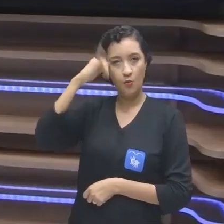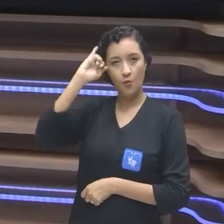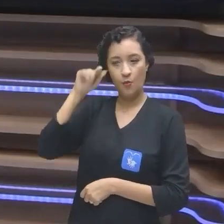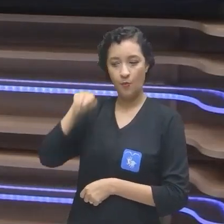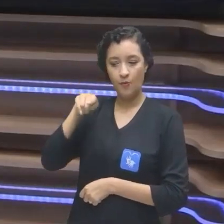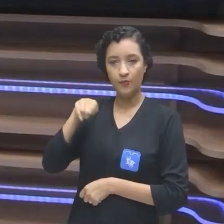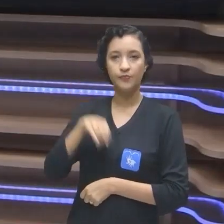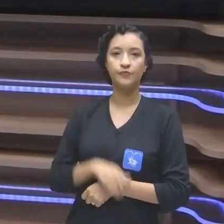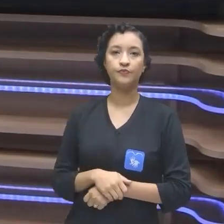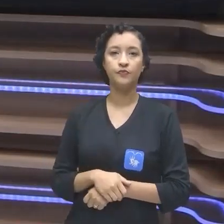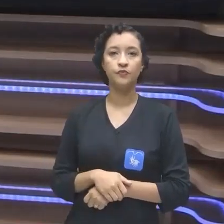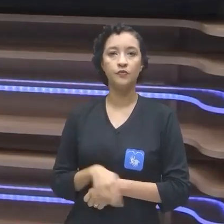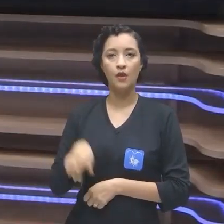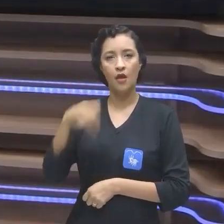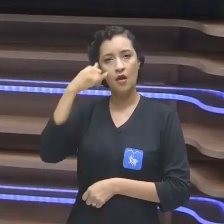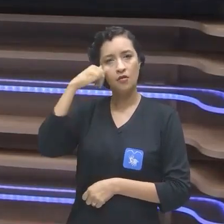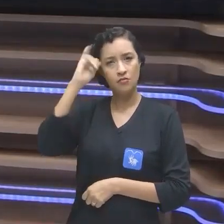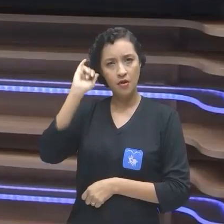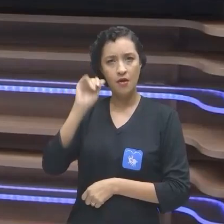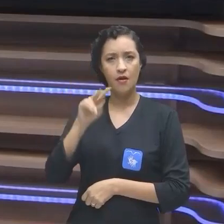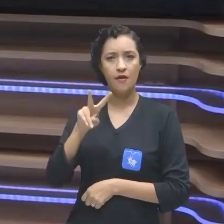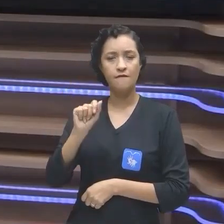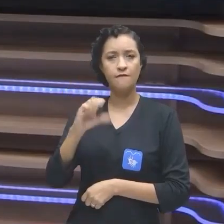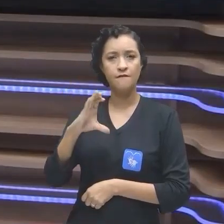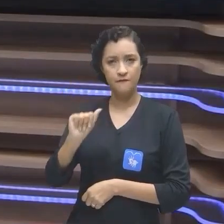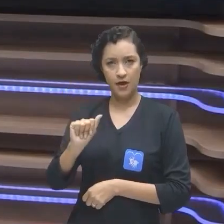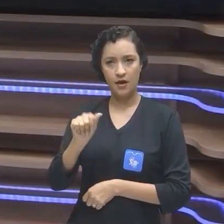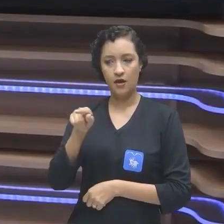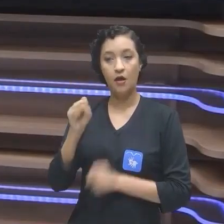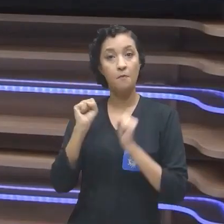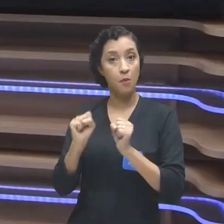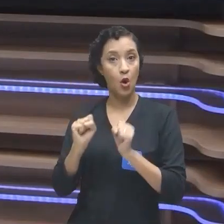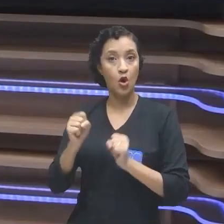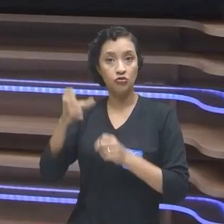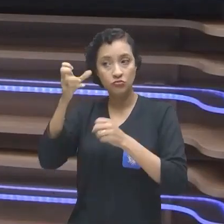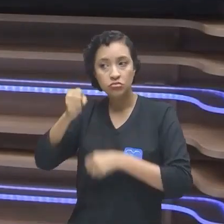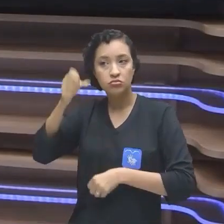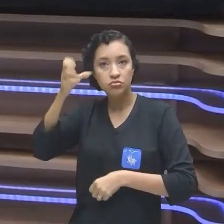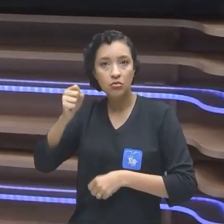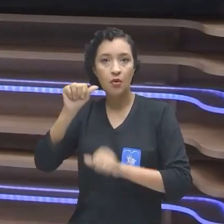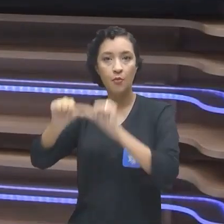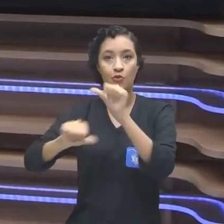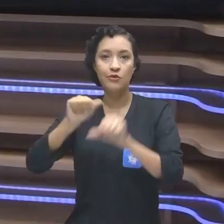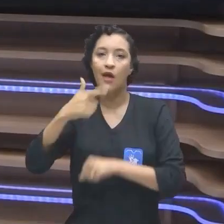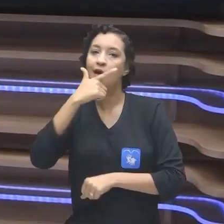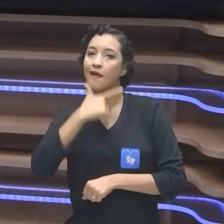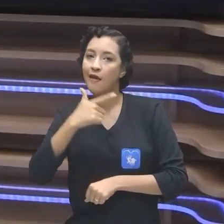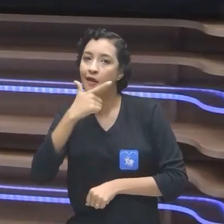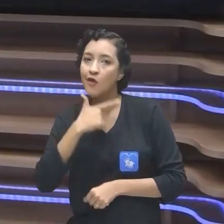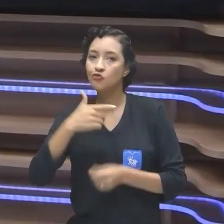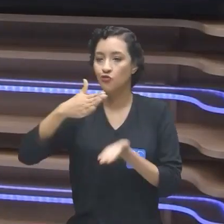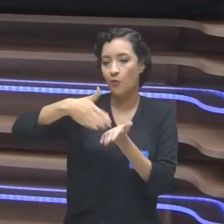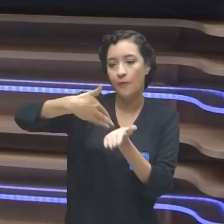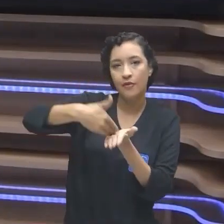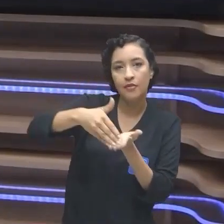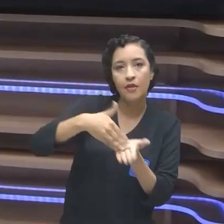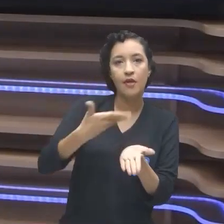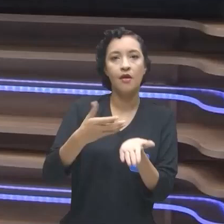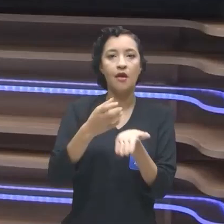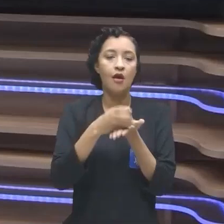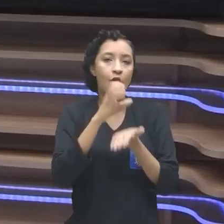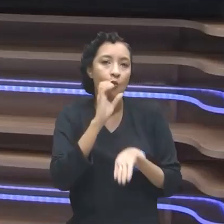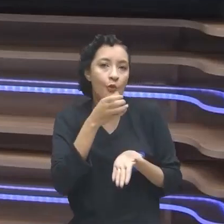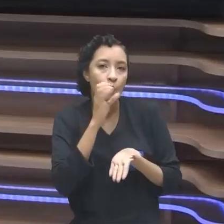ela pode me dar leite, o leite pode virar queijo, pode virar manteiga, pode virar iogurte e